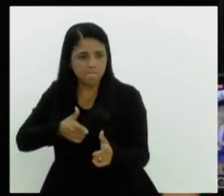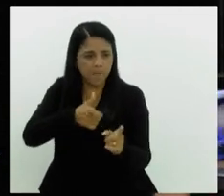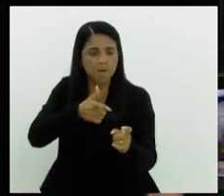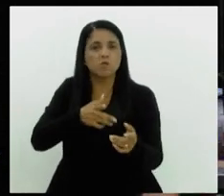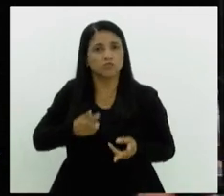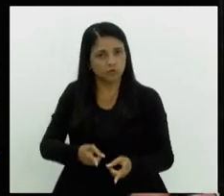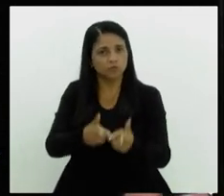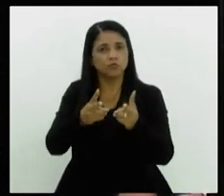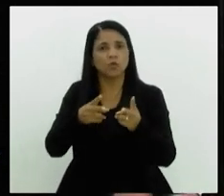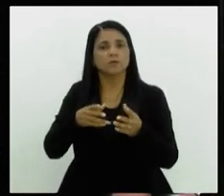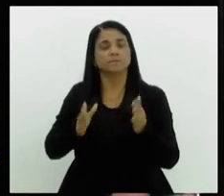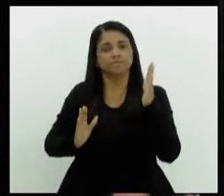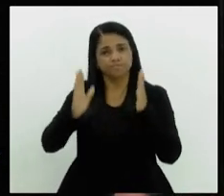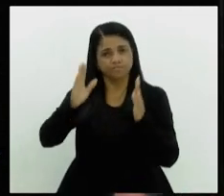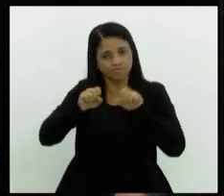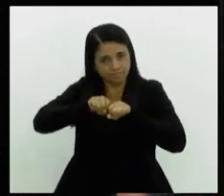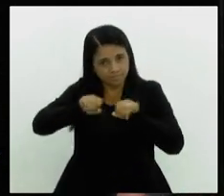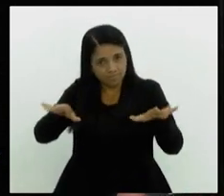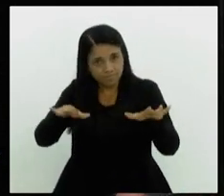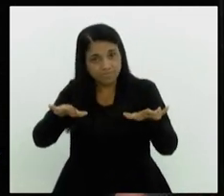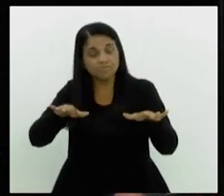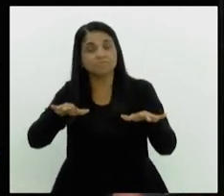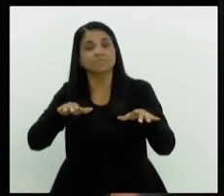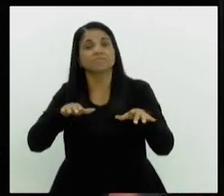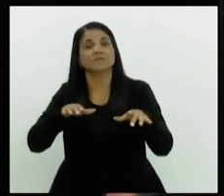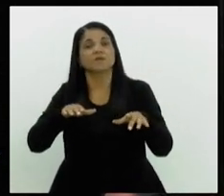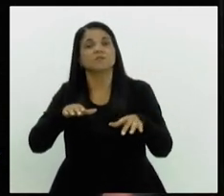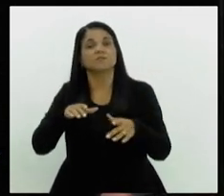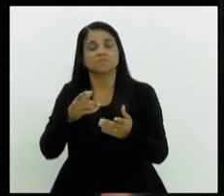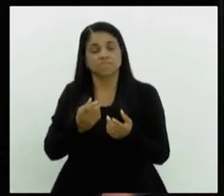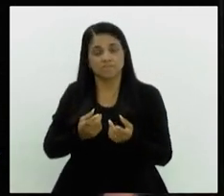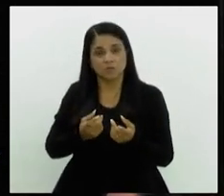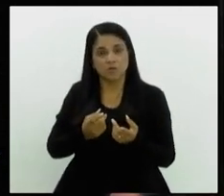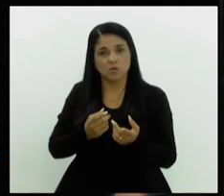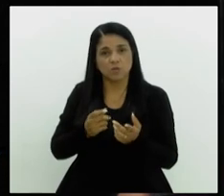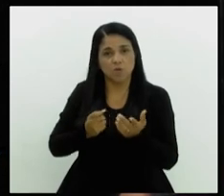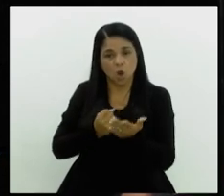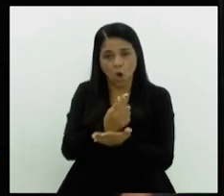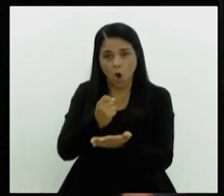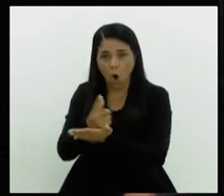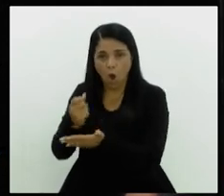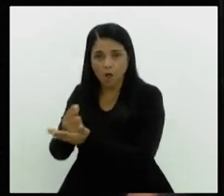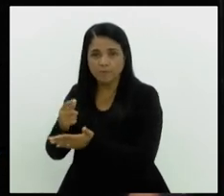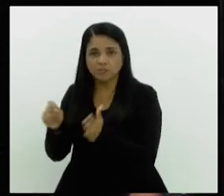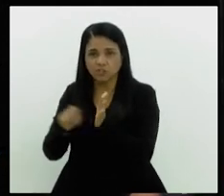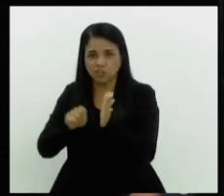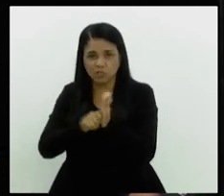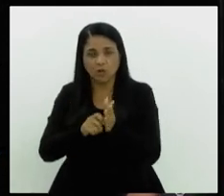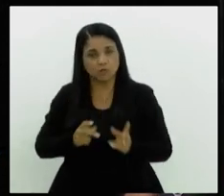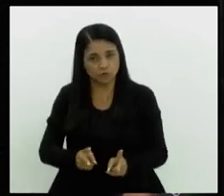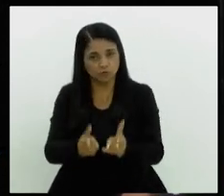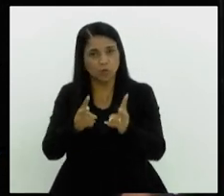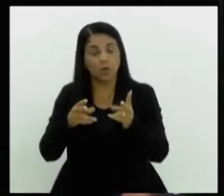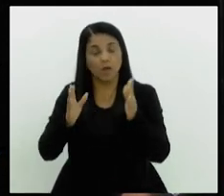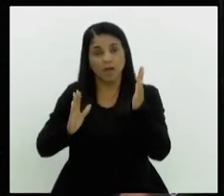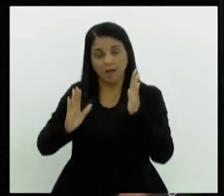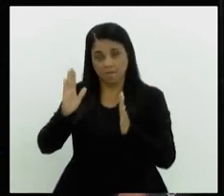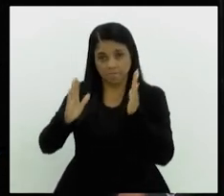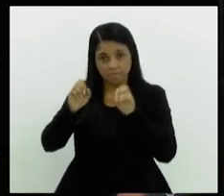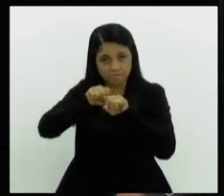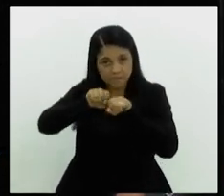ocorrendo. Durante a pandemia o consumo de drogas continuou e durante a pandemia nós